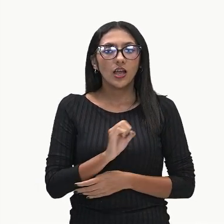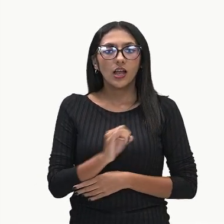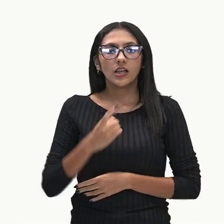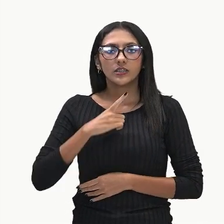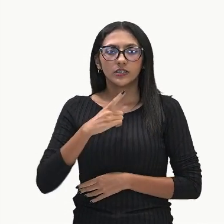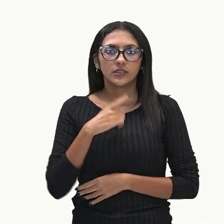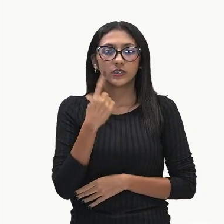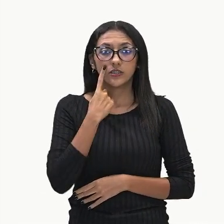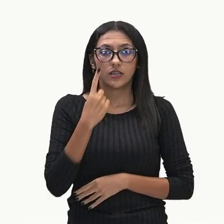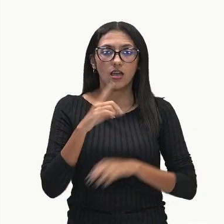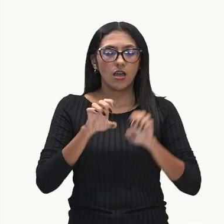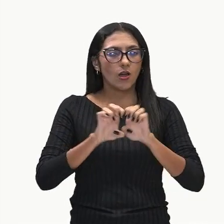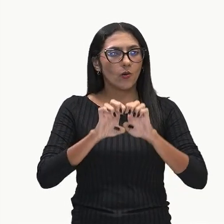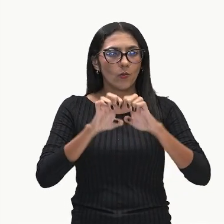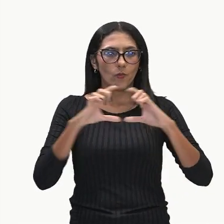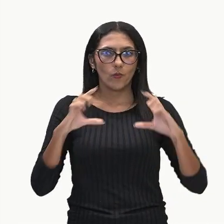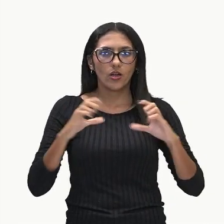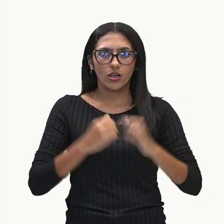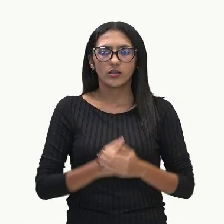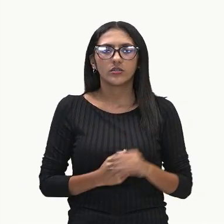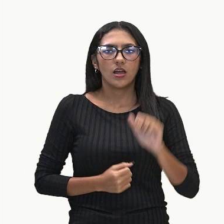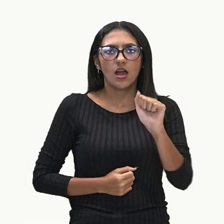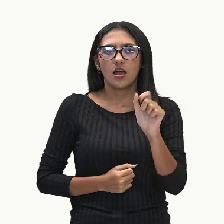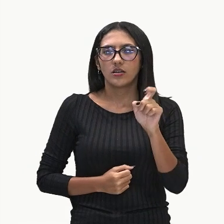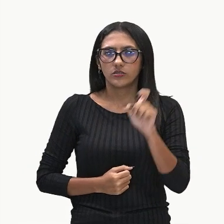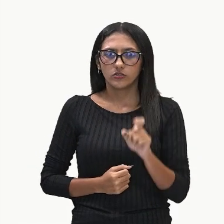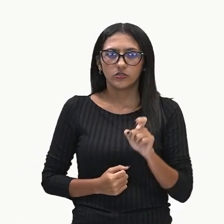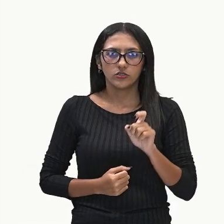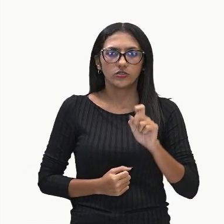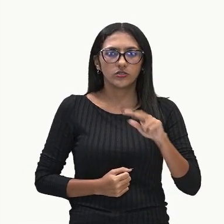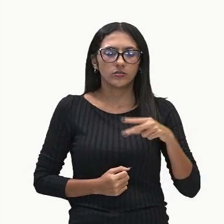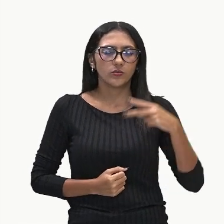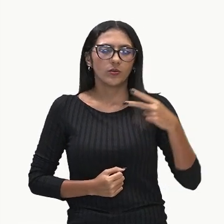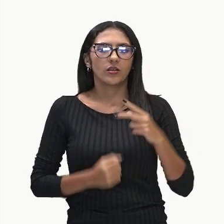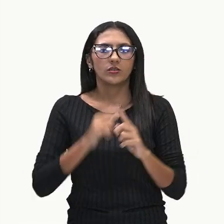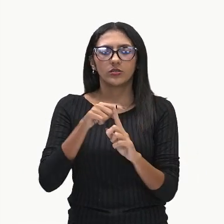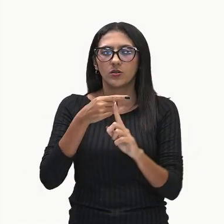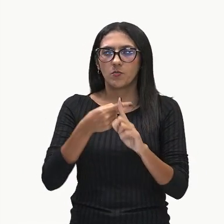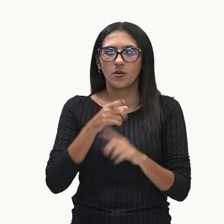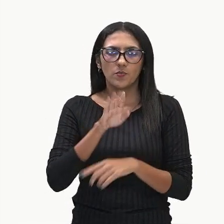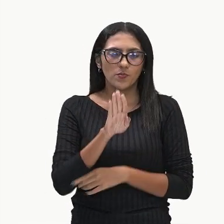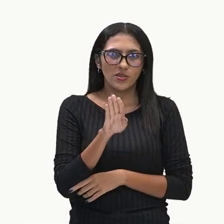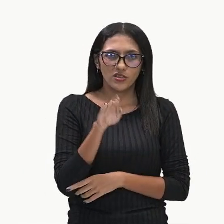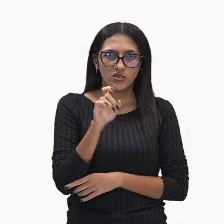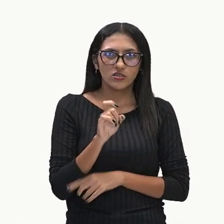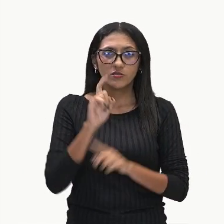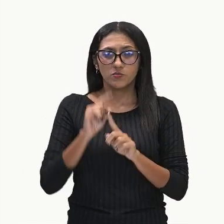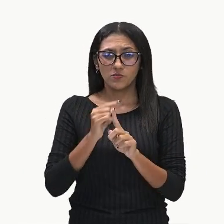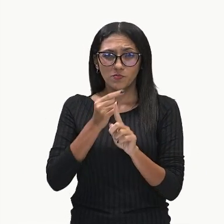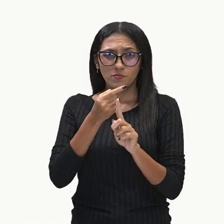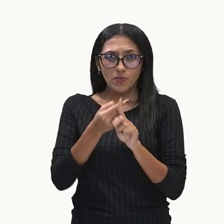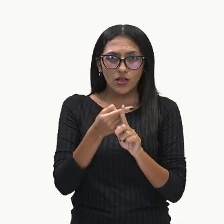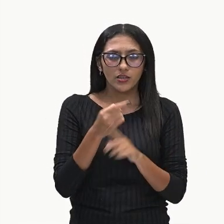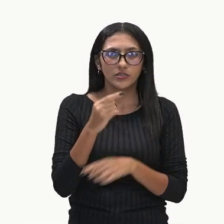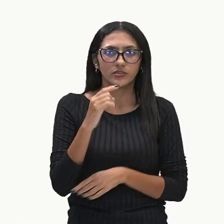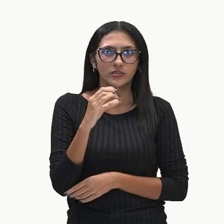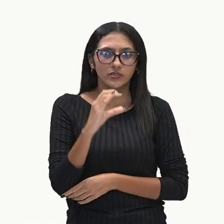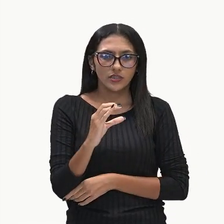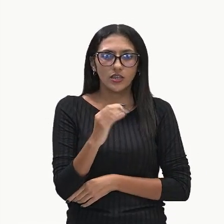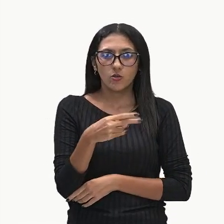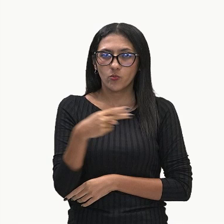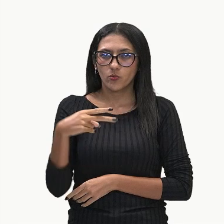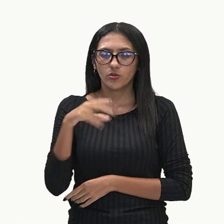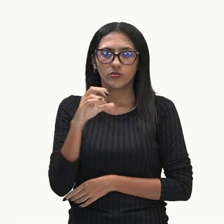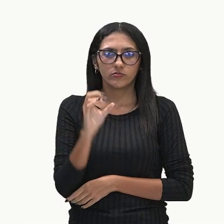a equação ax² mais bx mais c igual a zero,